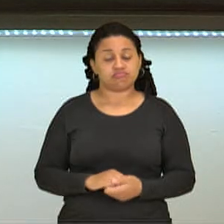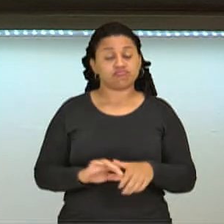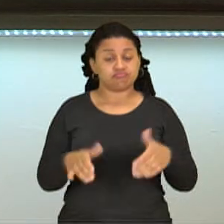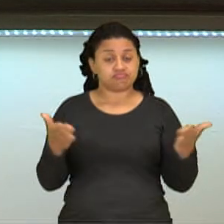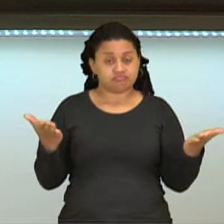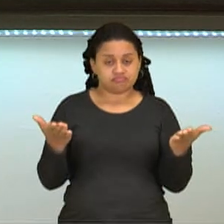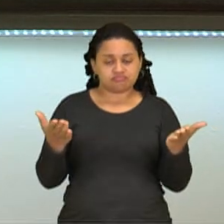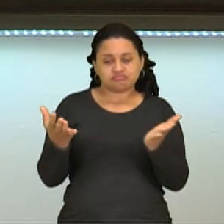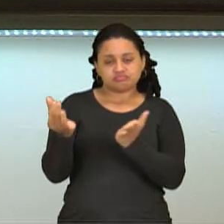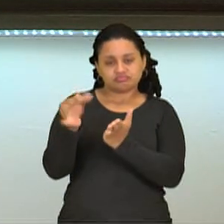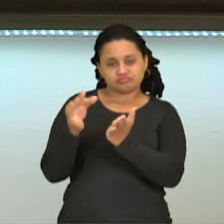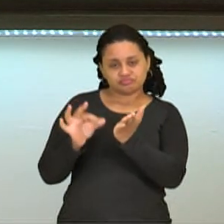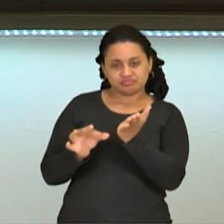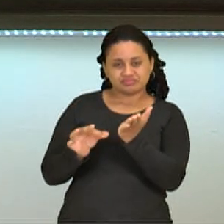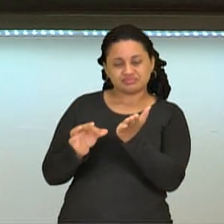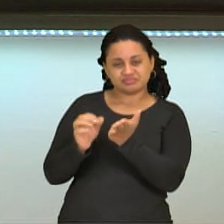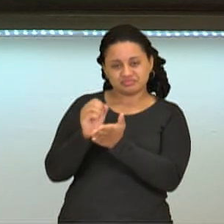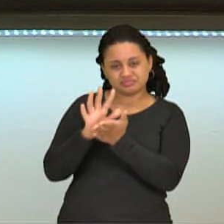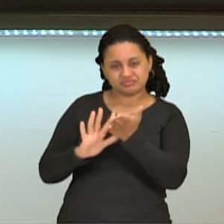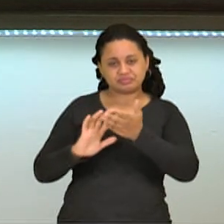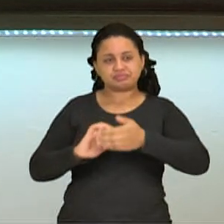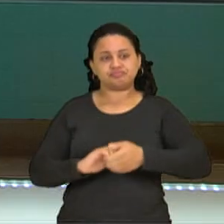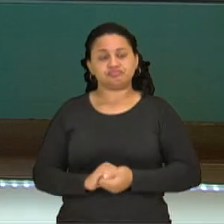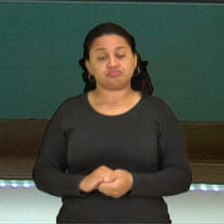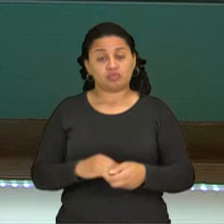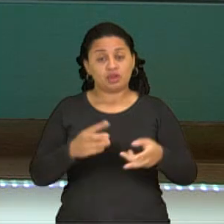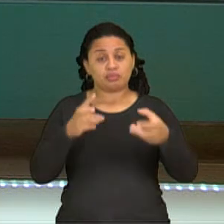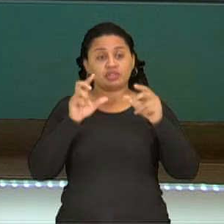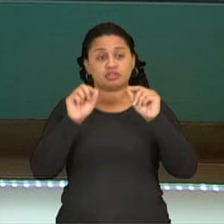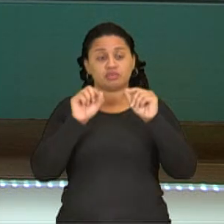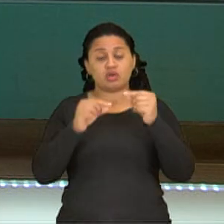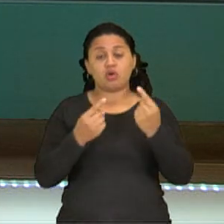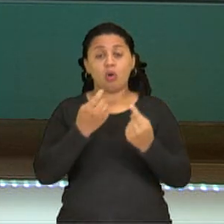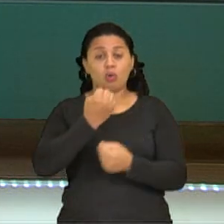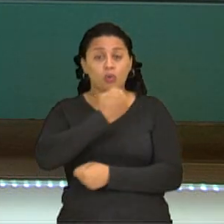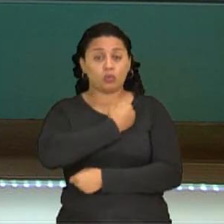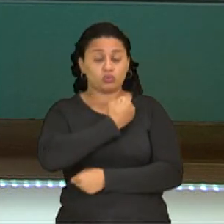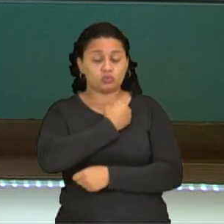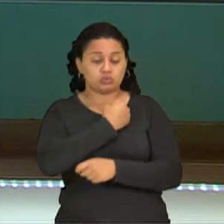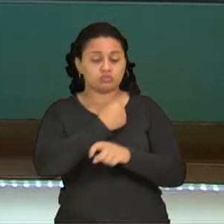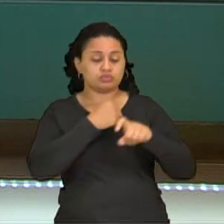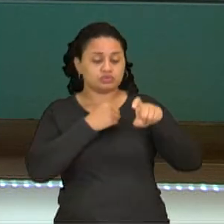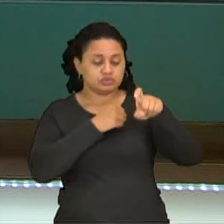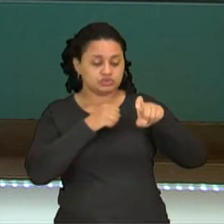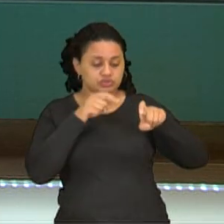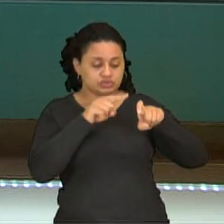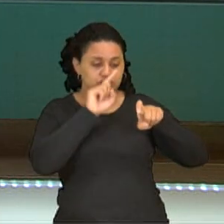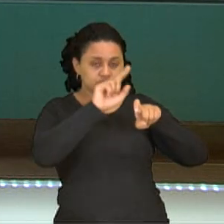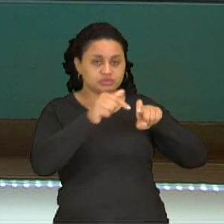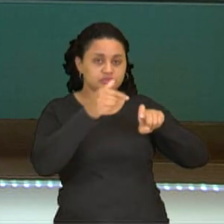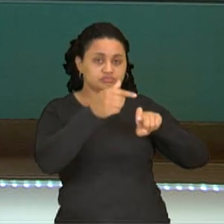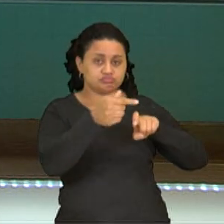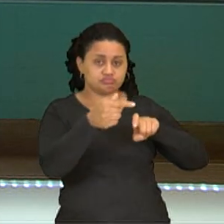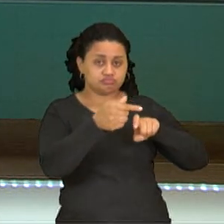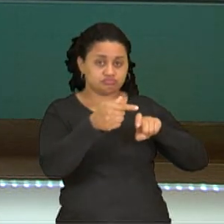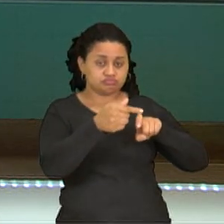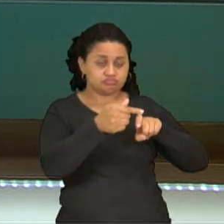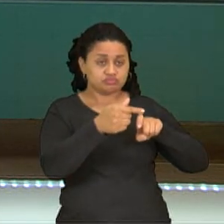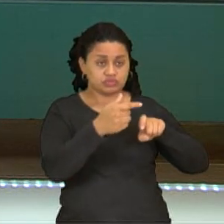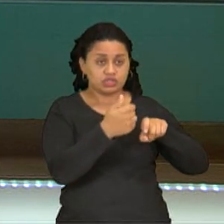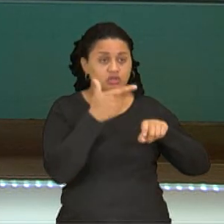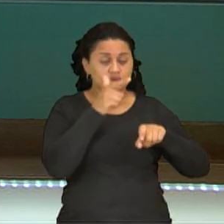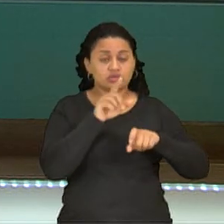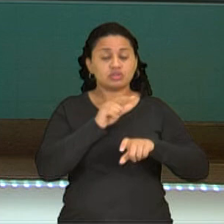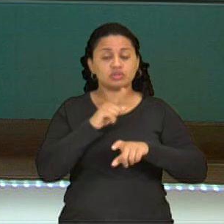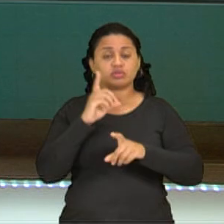Vamos lá? Vamos corrigir o nosso exercício. Olha lá, qual é o número que eu elevo a 7 e me dá